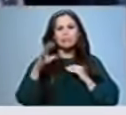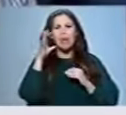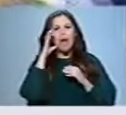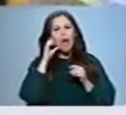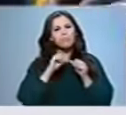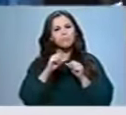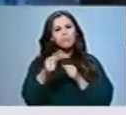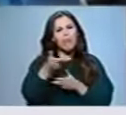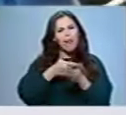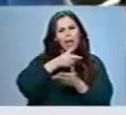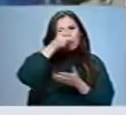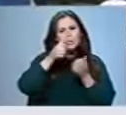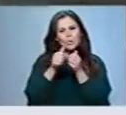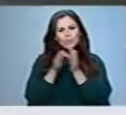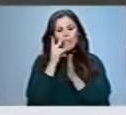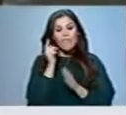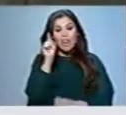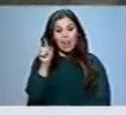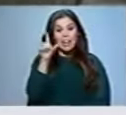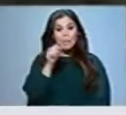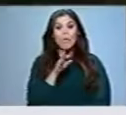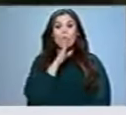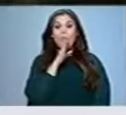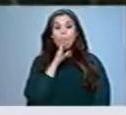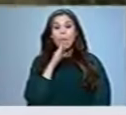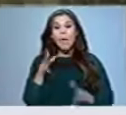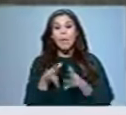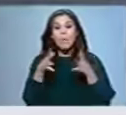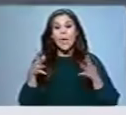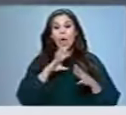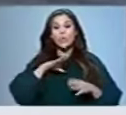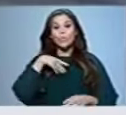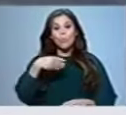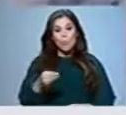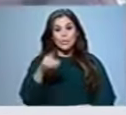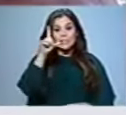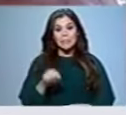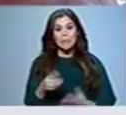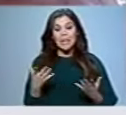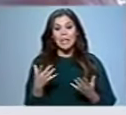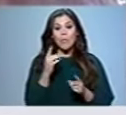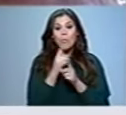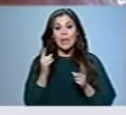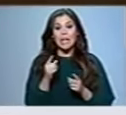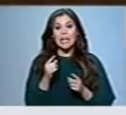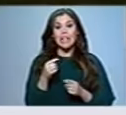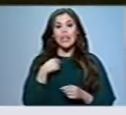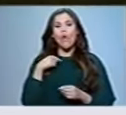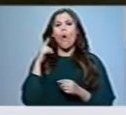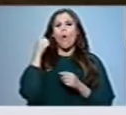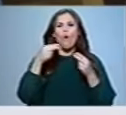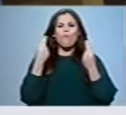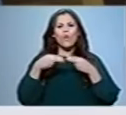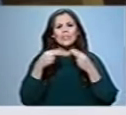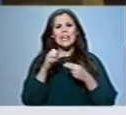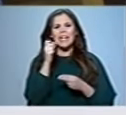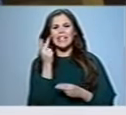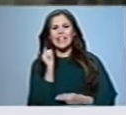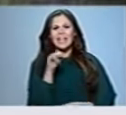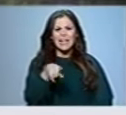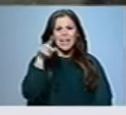pela independência do Sahara Ocidental. Andei no comboio mais longo do mundo na Mauritânia, num louco desvio de deserto adentro. Atravessei a fronteira Guiné-Bissau para Guiné-Conakry